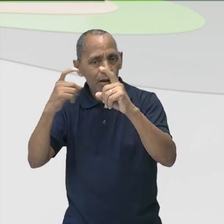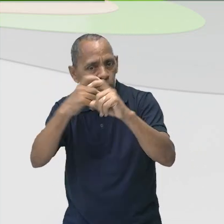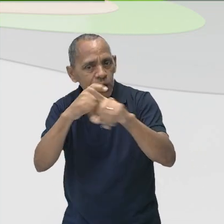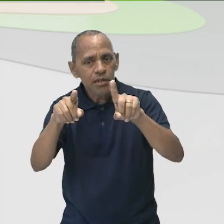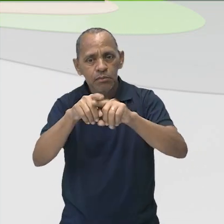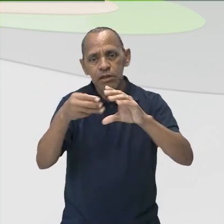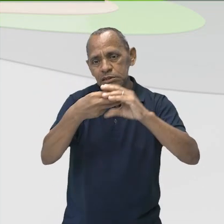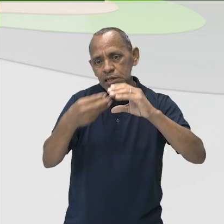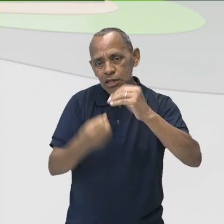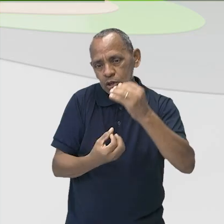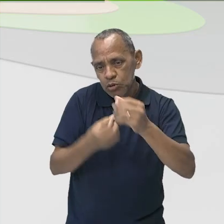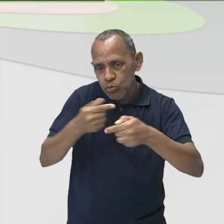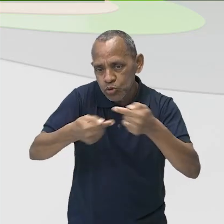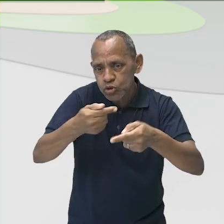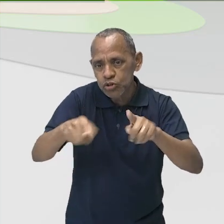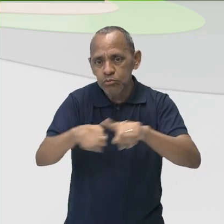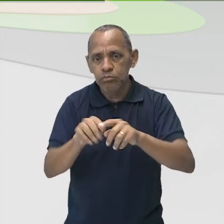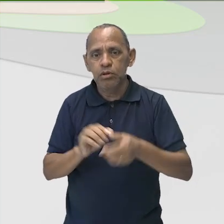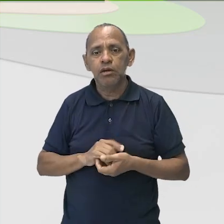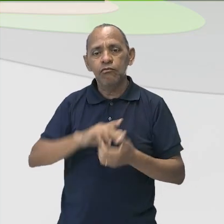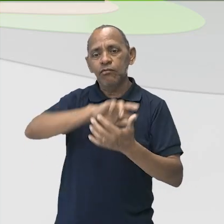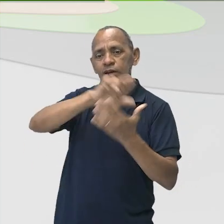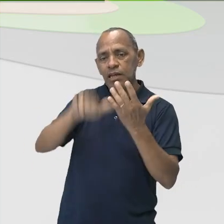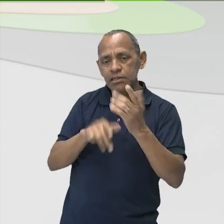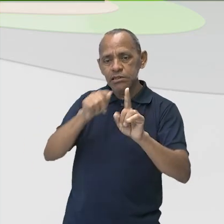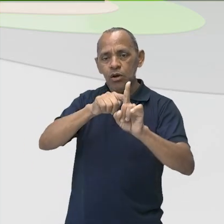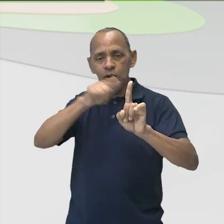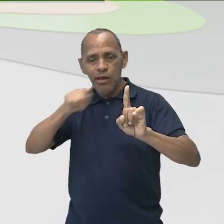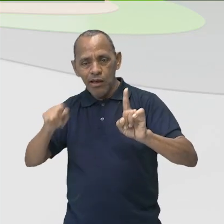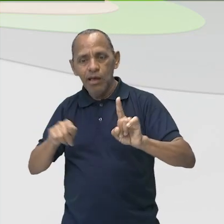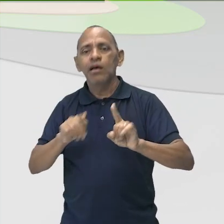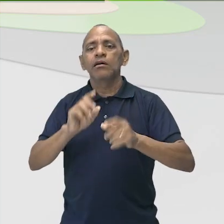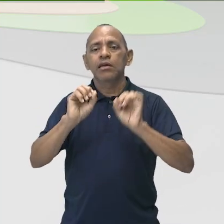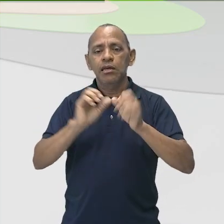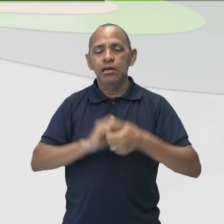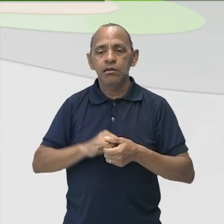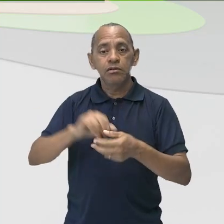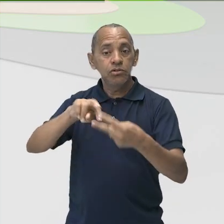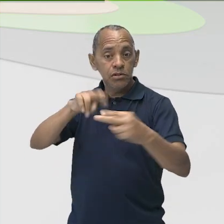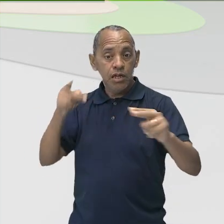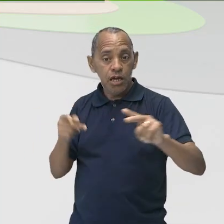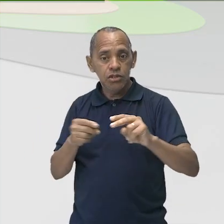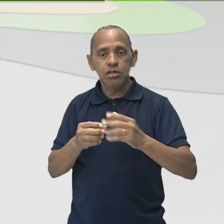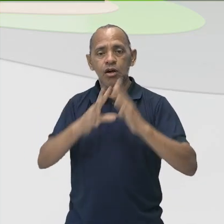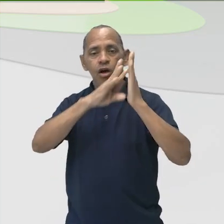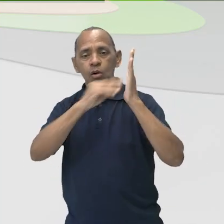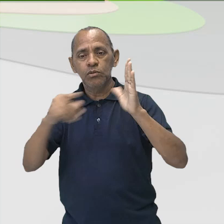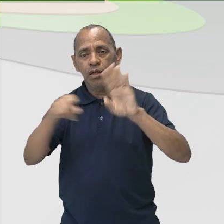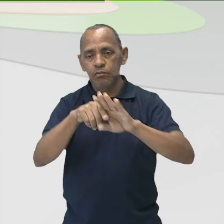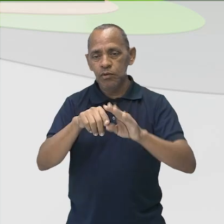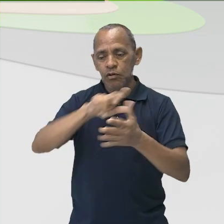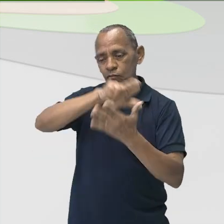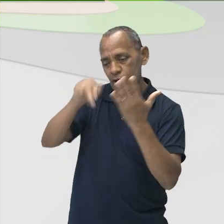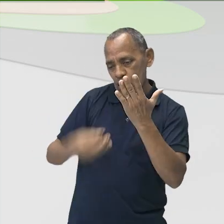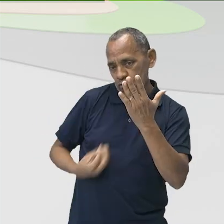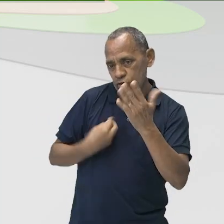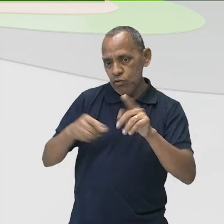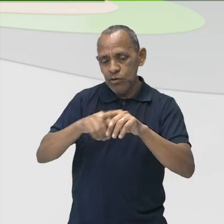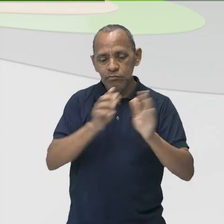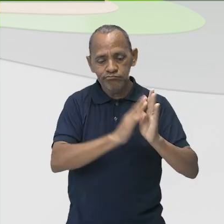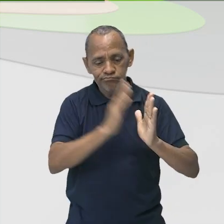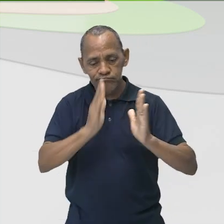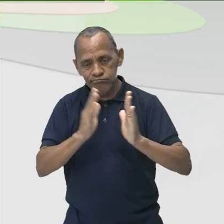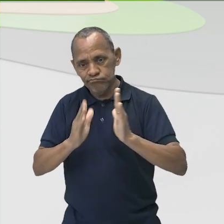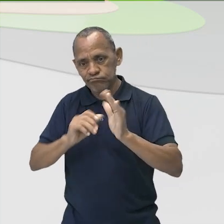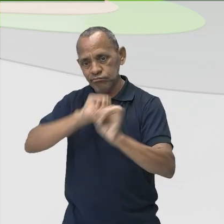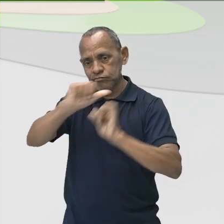reprodutivas, e produzir a diversidade genética. E isso vai moldar todas as espécies. Cada etapa, cada